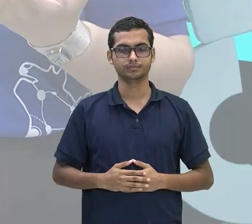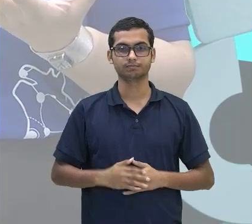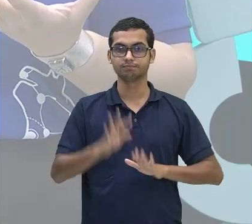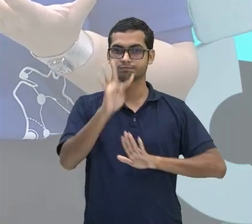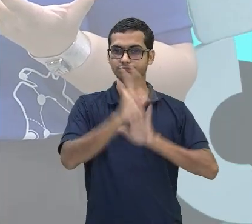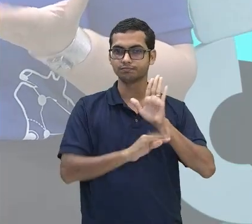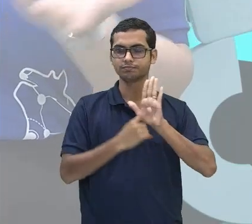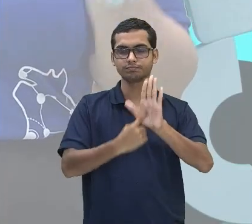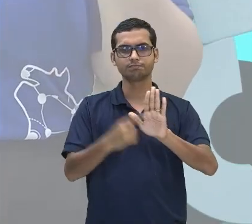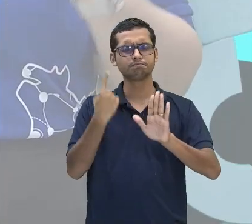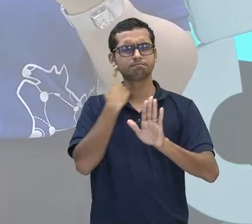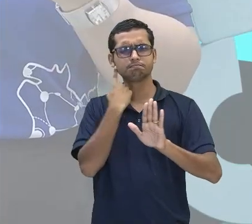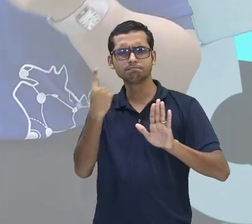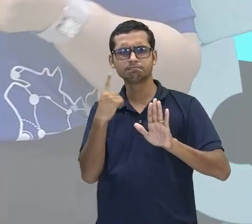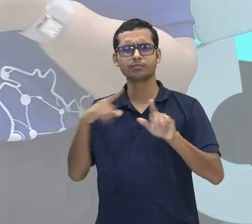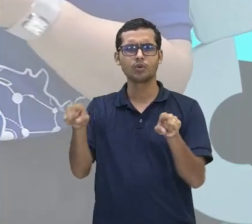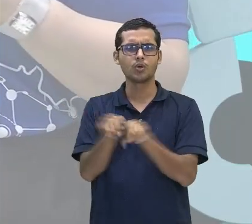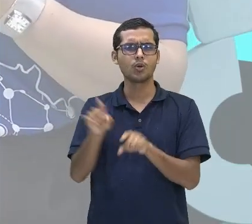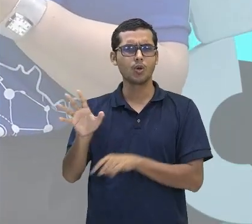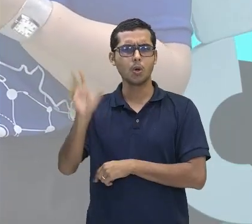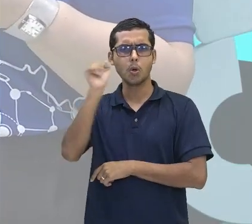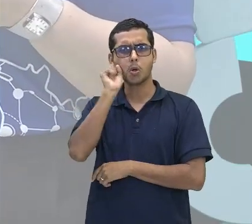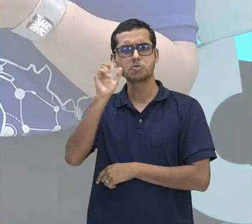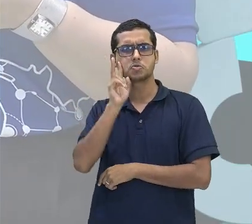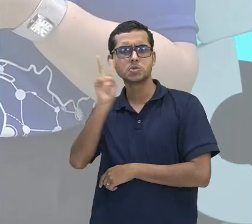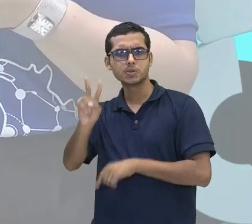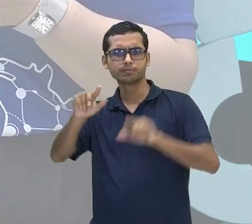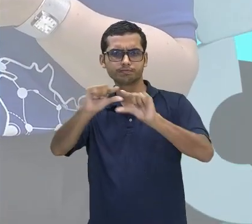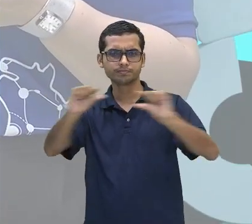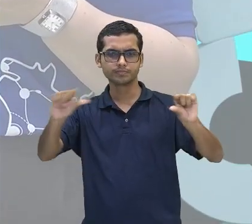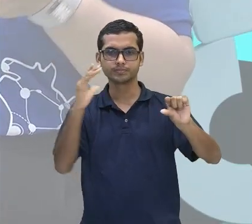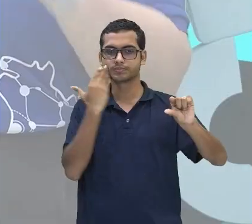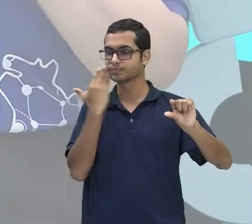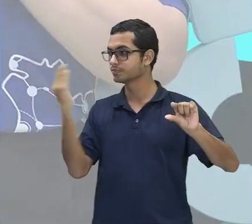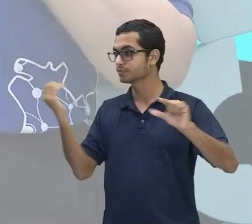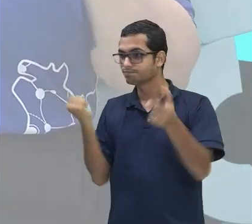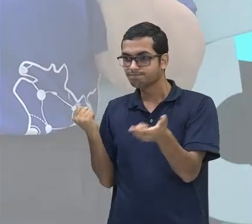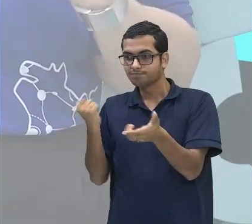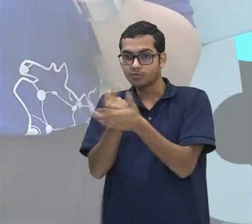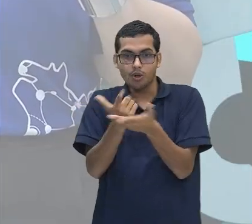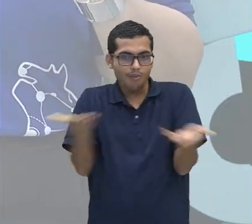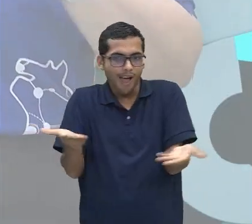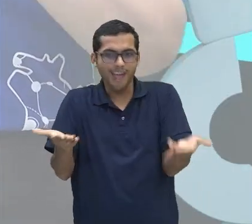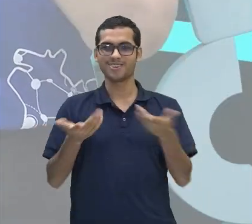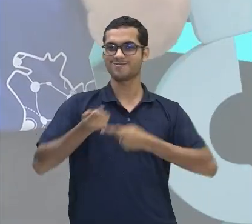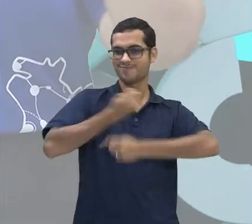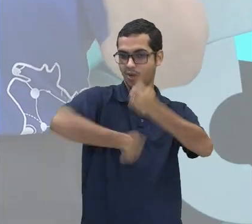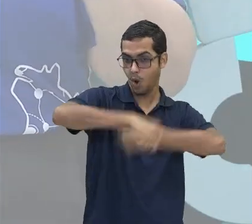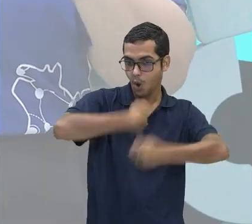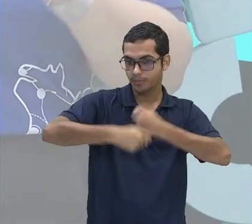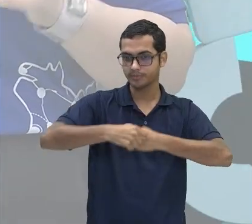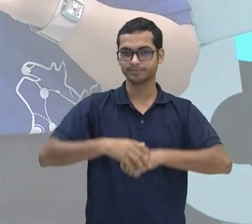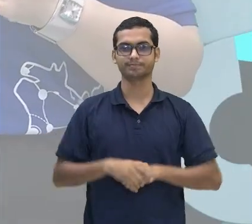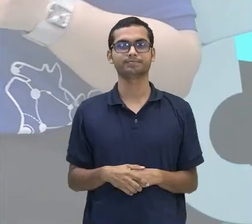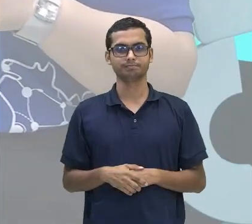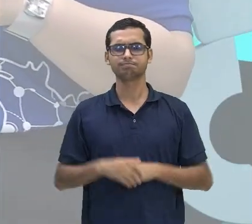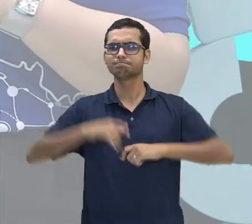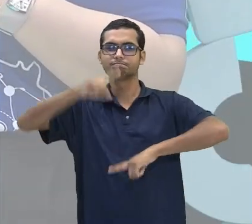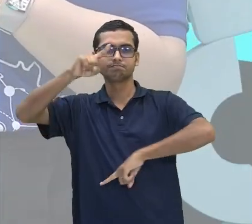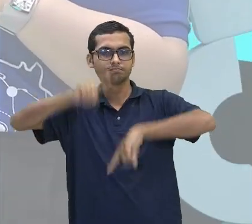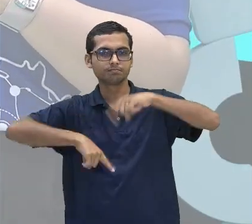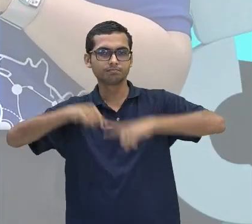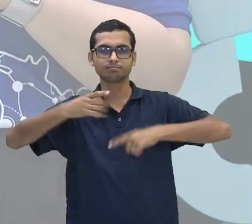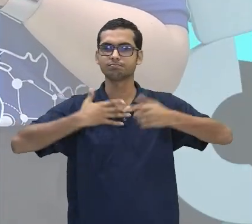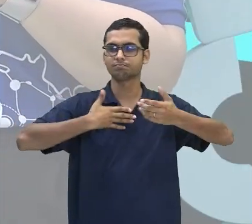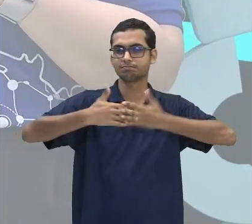texto ou ouviu algo do tipo: compre agora e economize. O produto, qualquer um, mas se você pensa